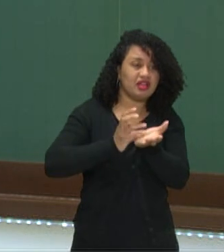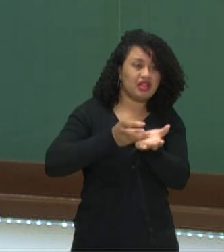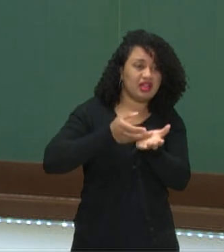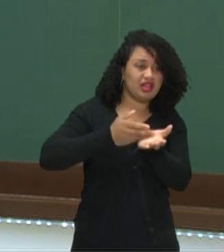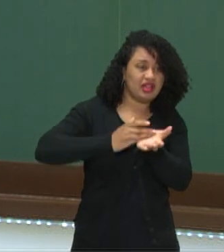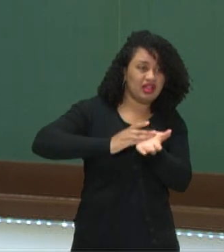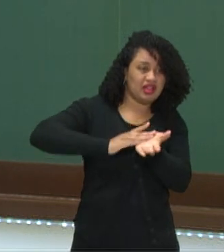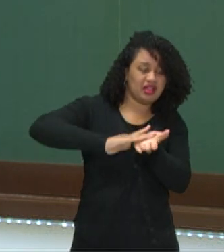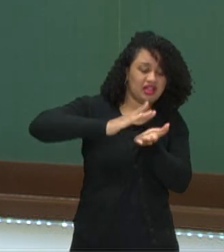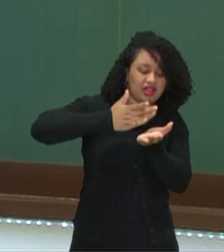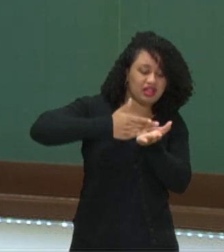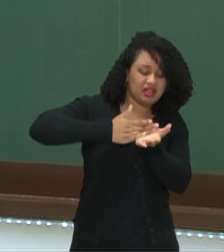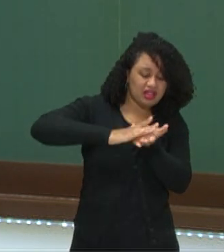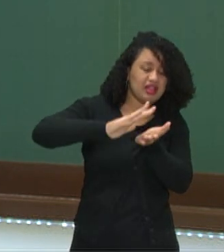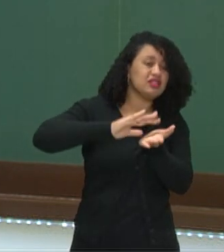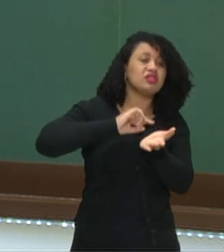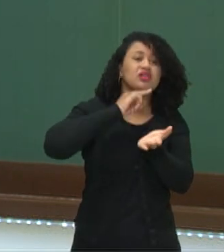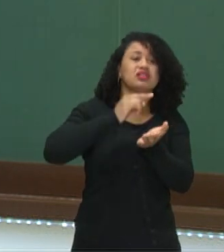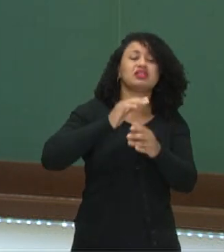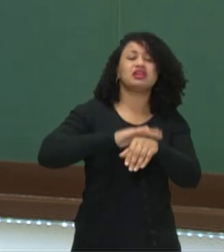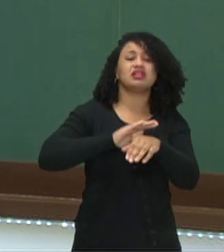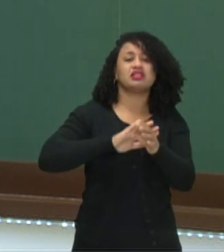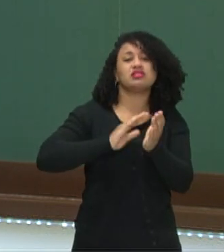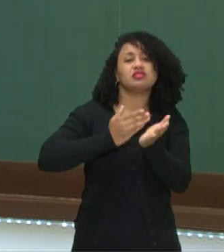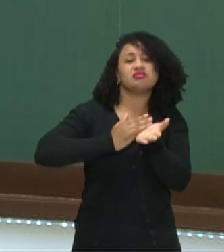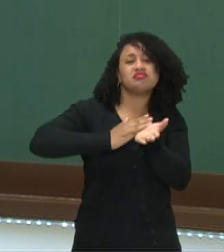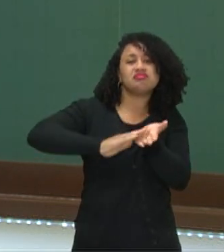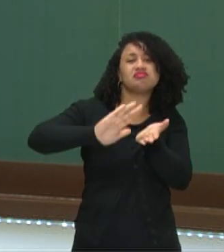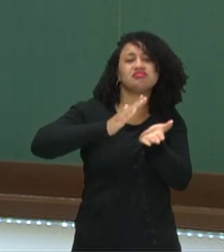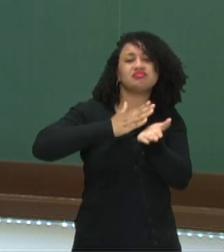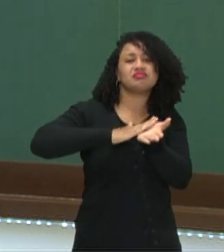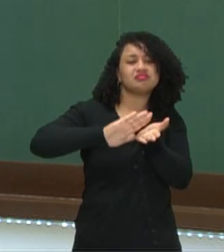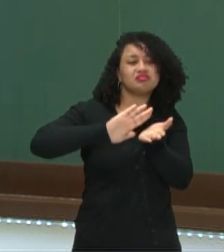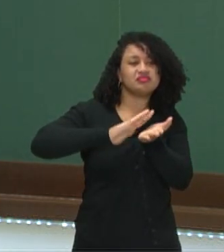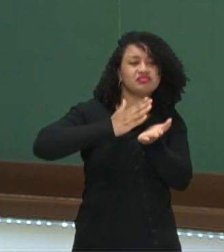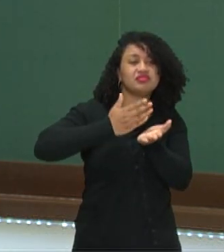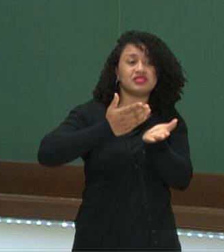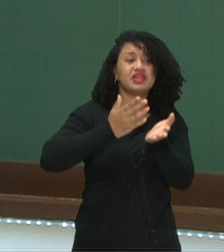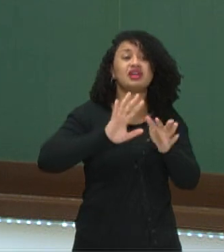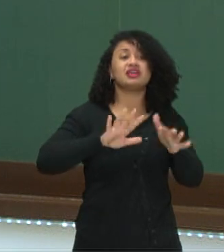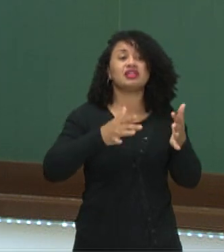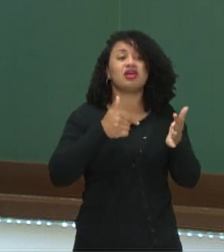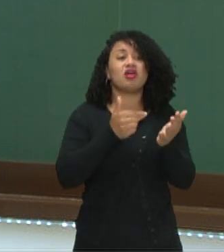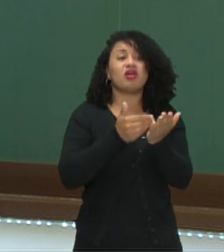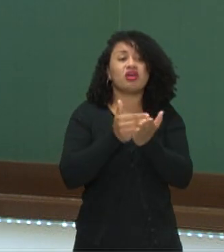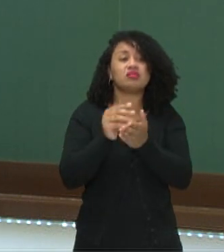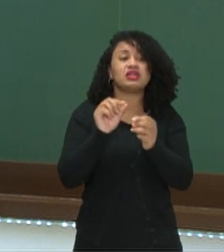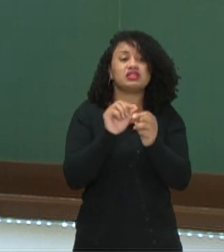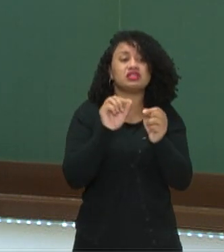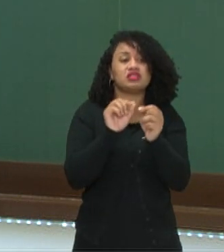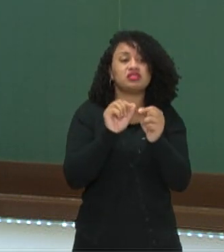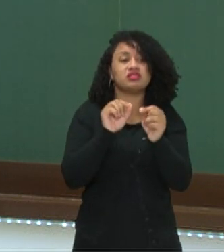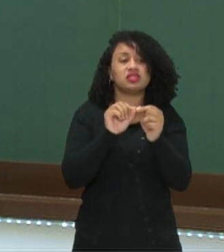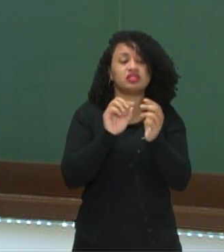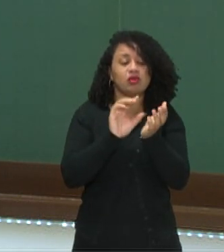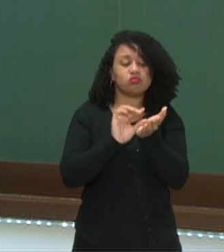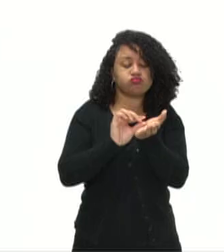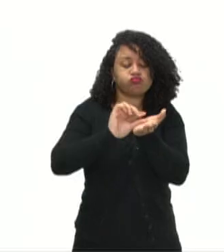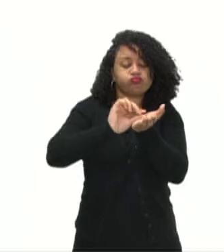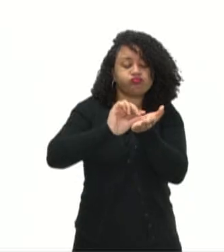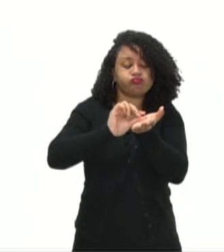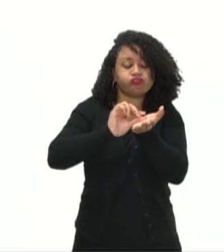que está ali sobre a superfície, certo? Não tem tempo de tirar essa camada. Então ali começa a formar uma